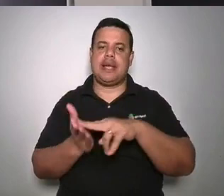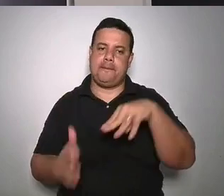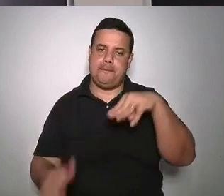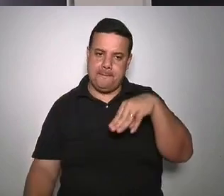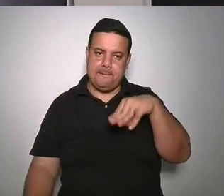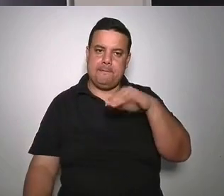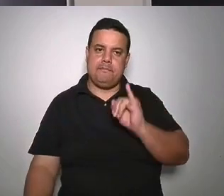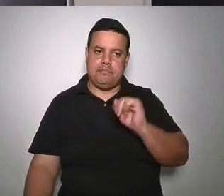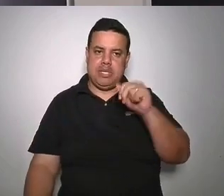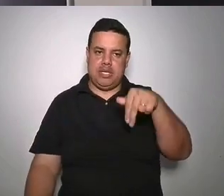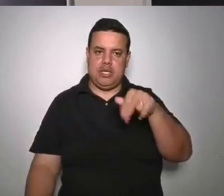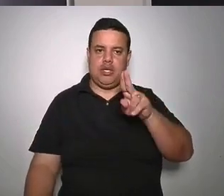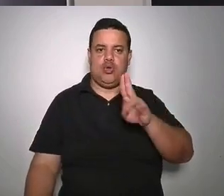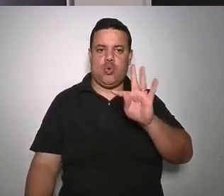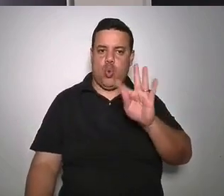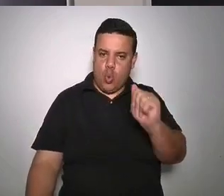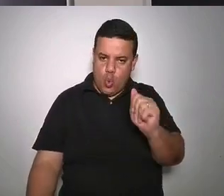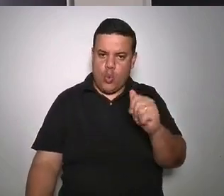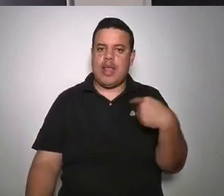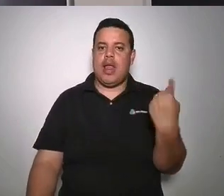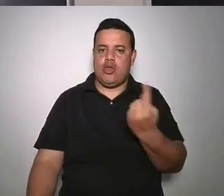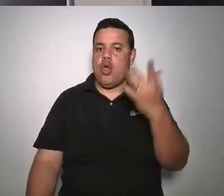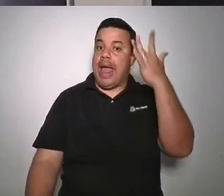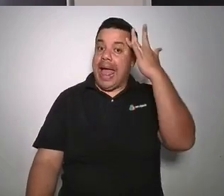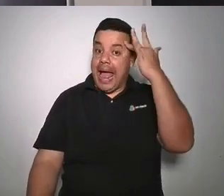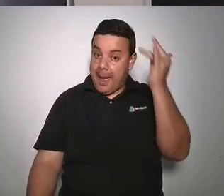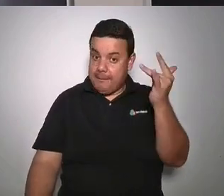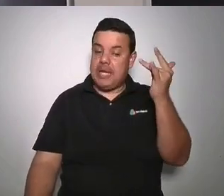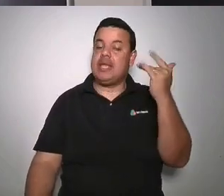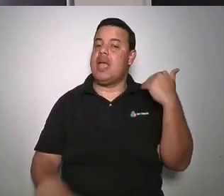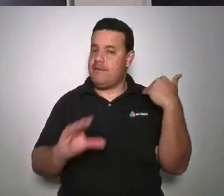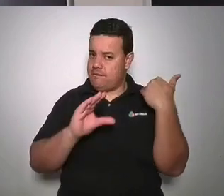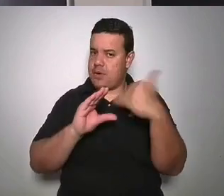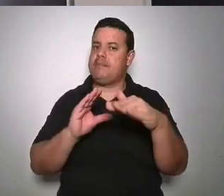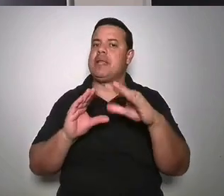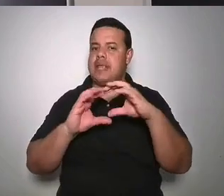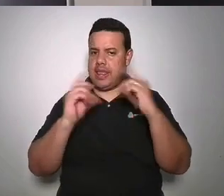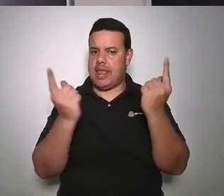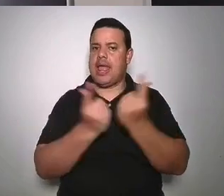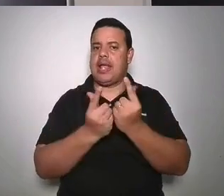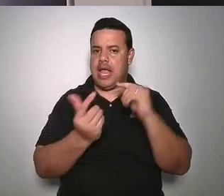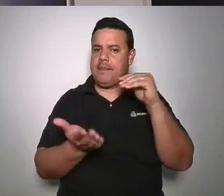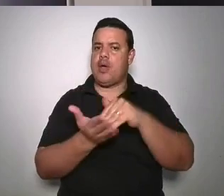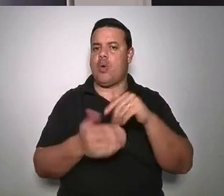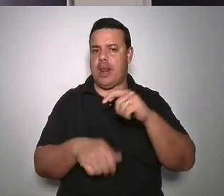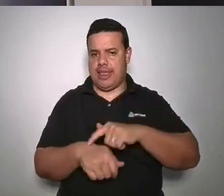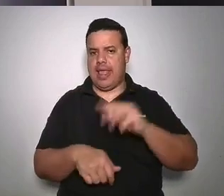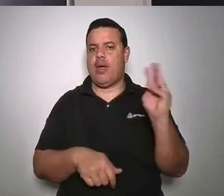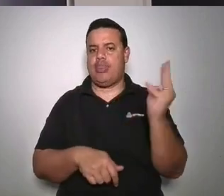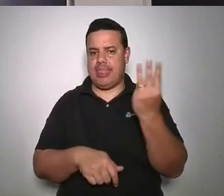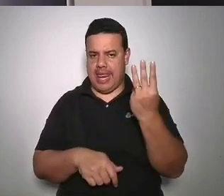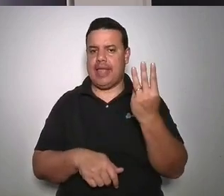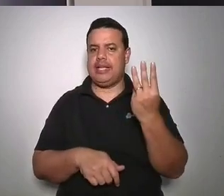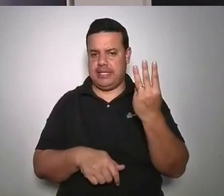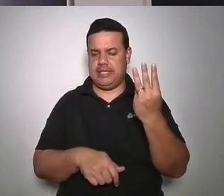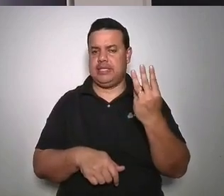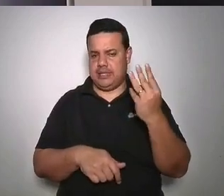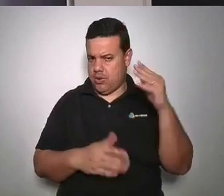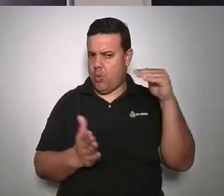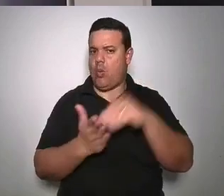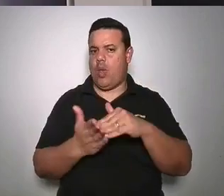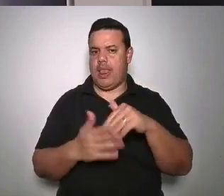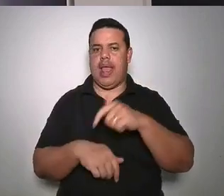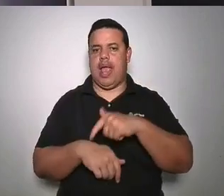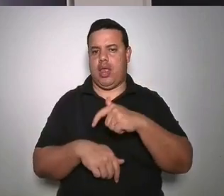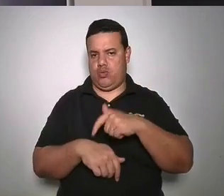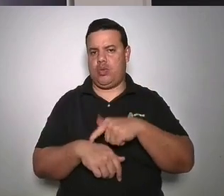da qual nós vamos encaminhar amanhã à Câmara Municipal, vamos protocolar amanhã até às 3 horas da tarde, que é o horário máximo, a